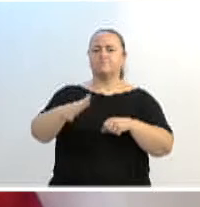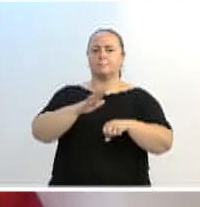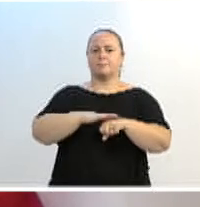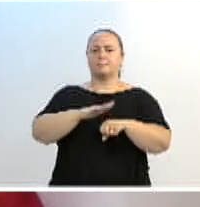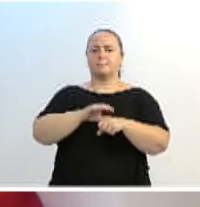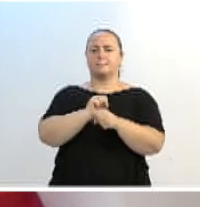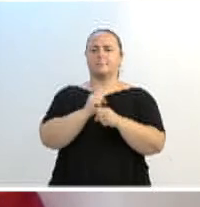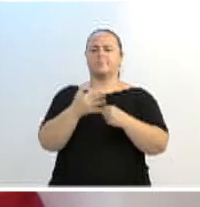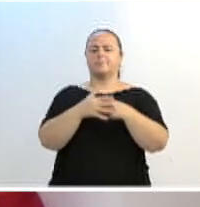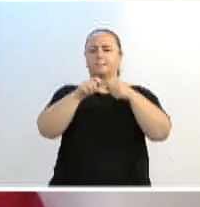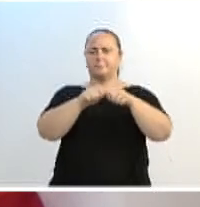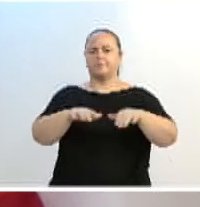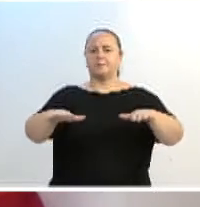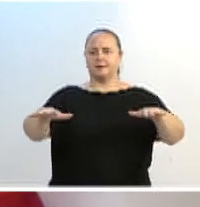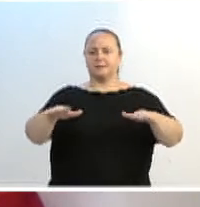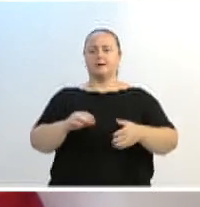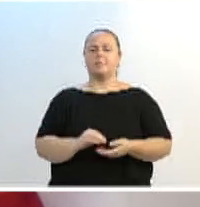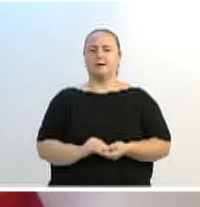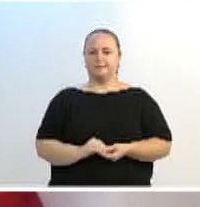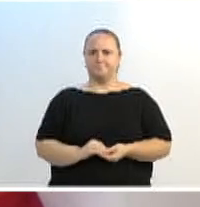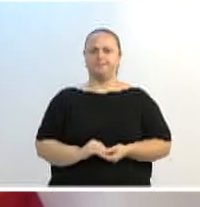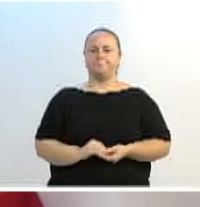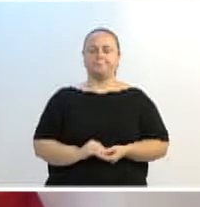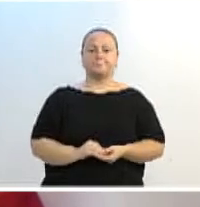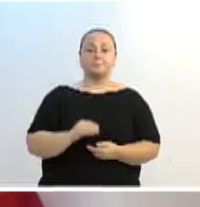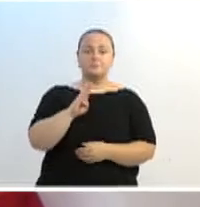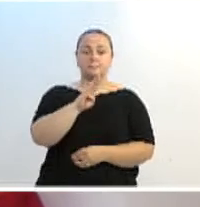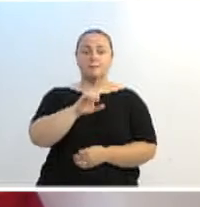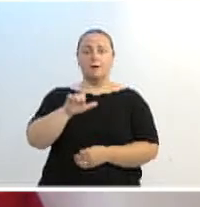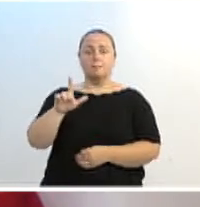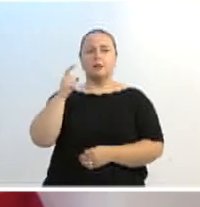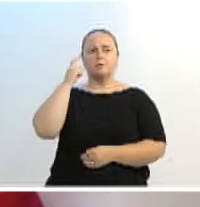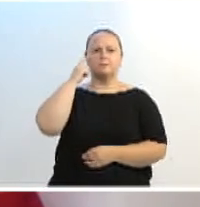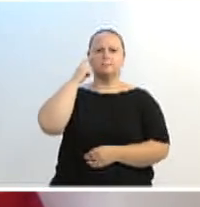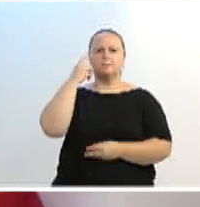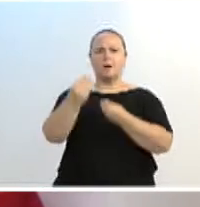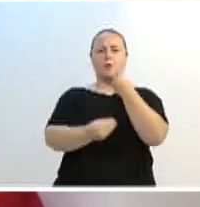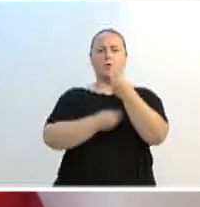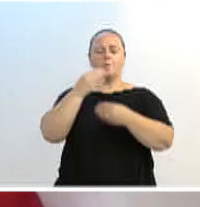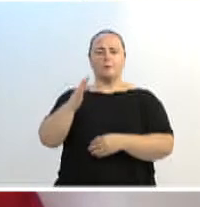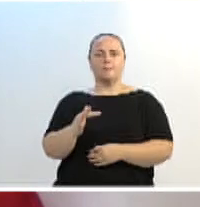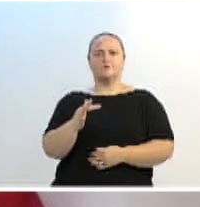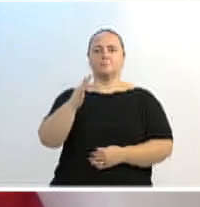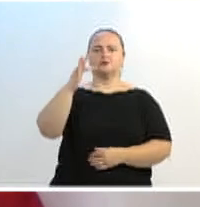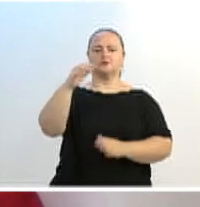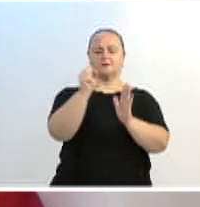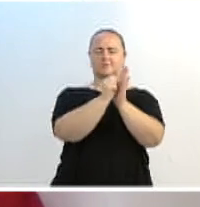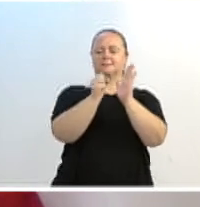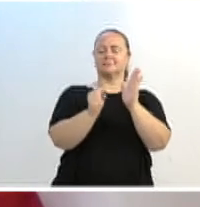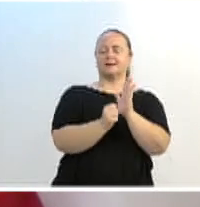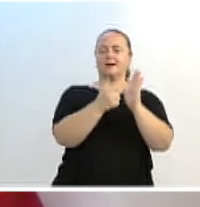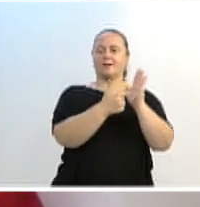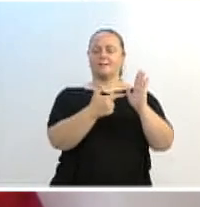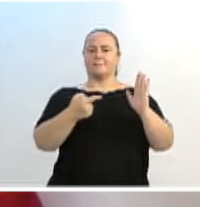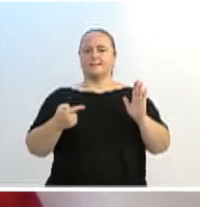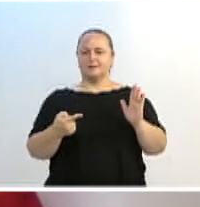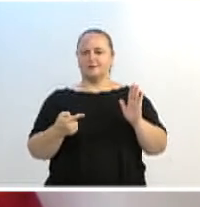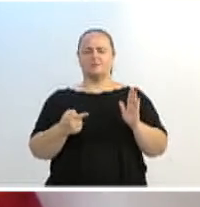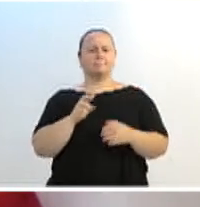cidade precisa pensar à frente. Blumenau precisa pensar como uma cidade grande do século XXI e não, muitas